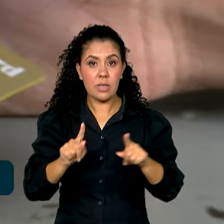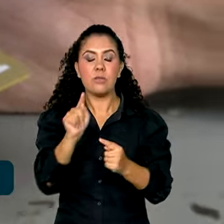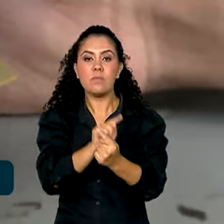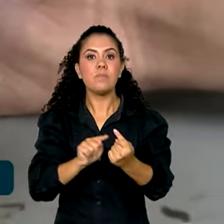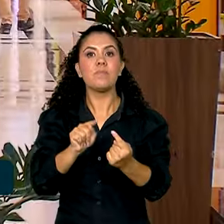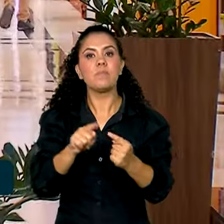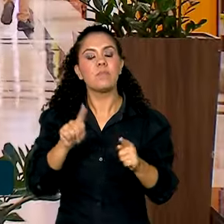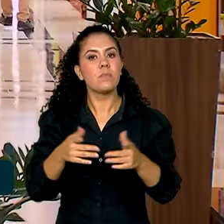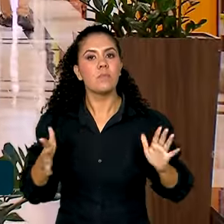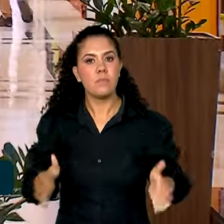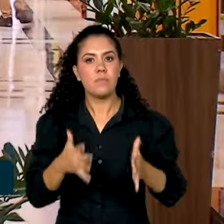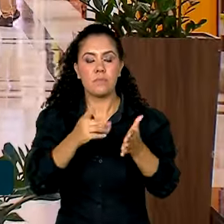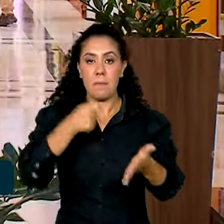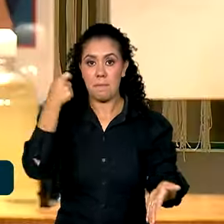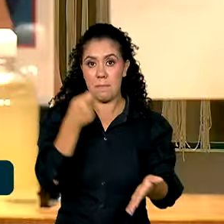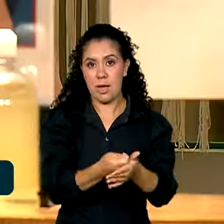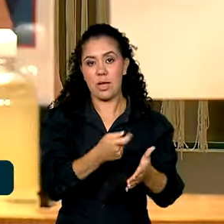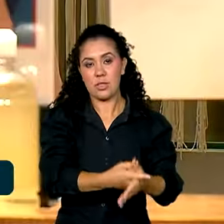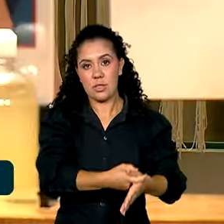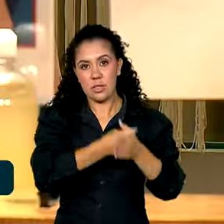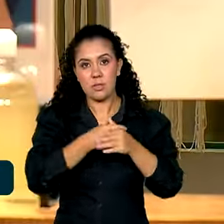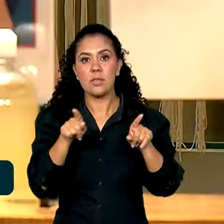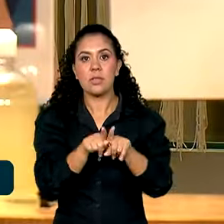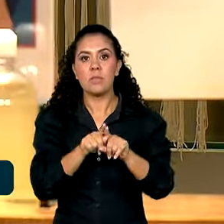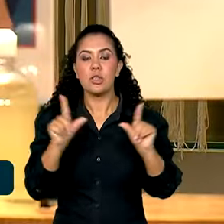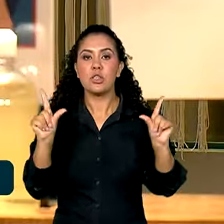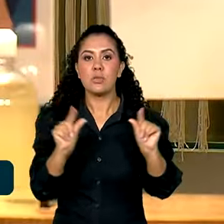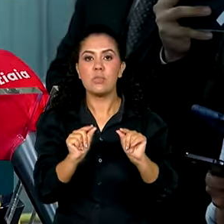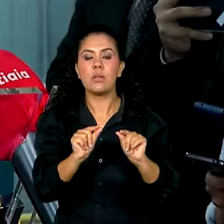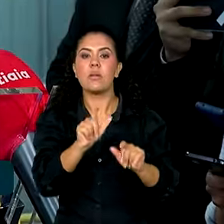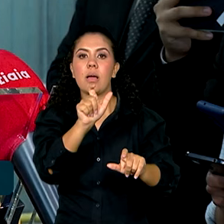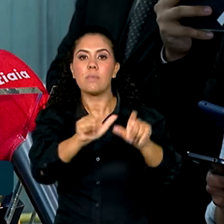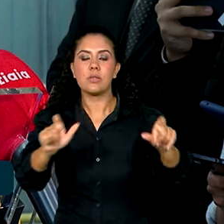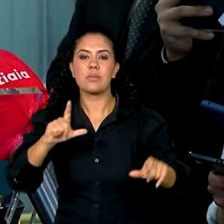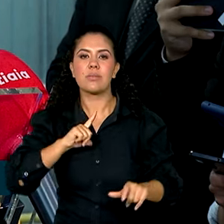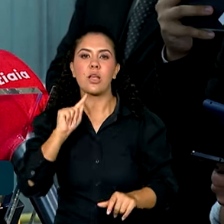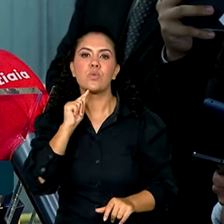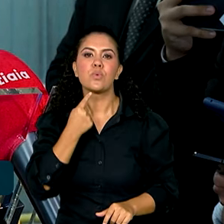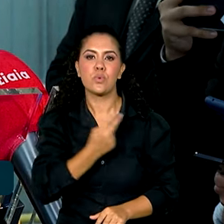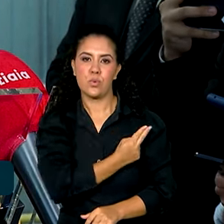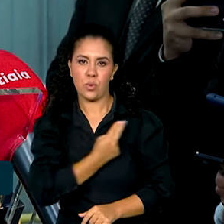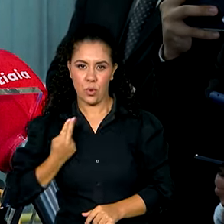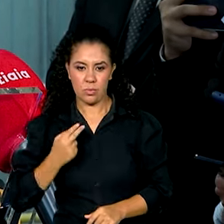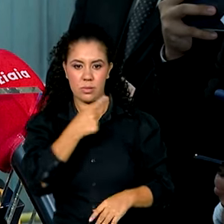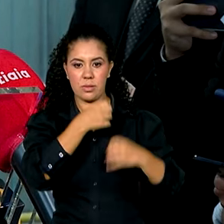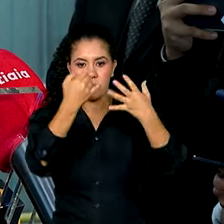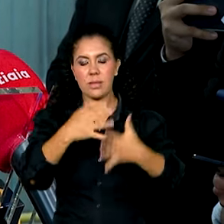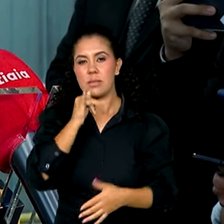quitação de débitos e reduzir a quantidade de pessoas com cadastros negativados ela tem uma dívida de